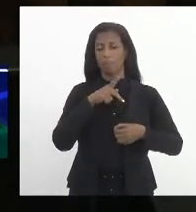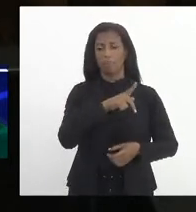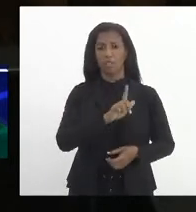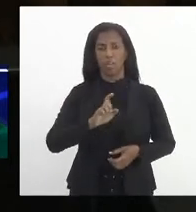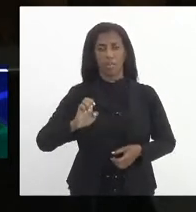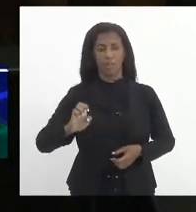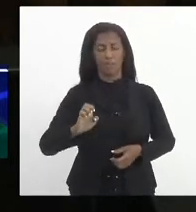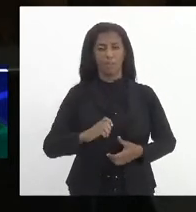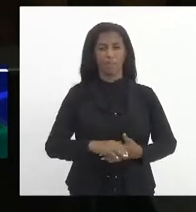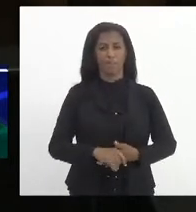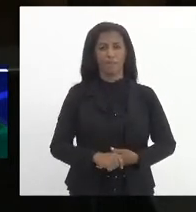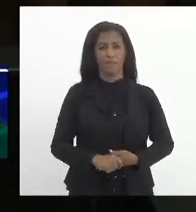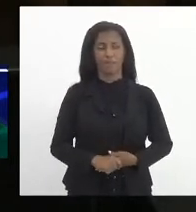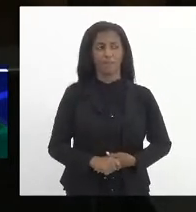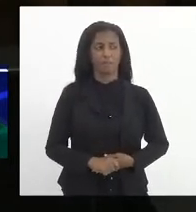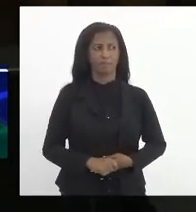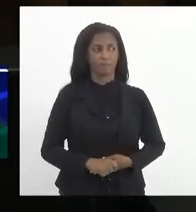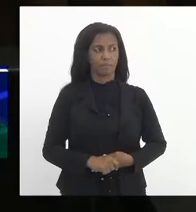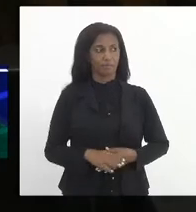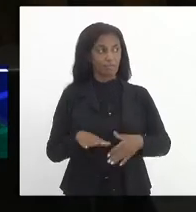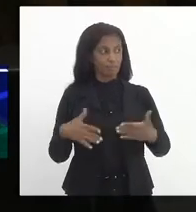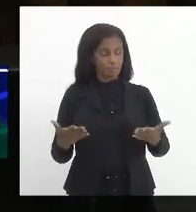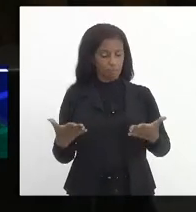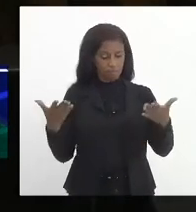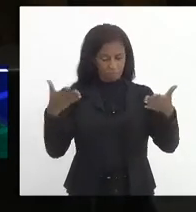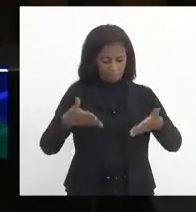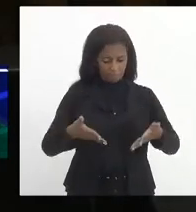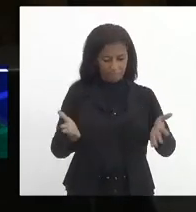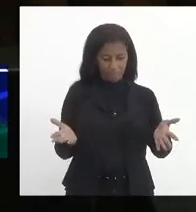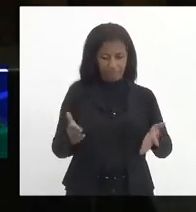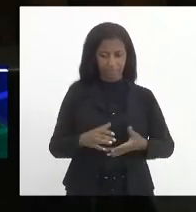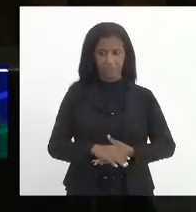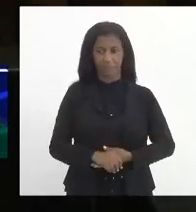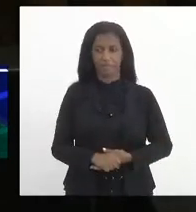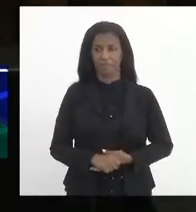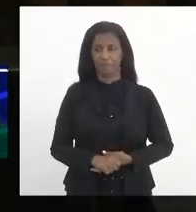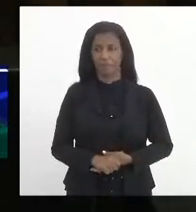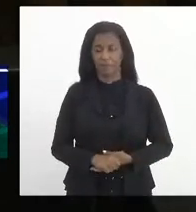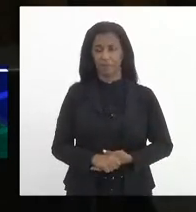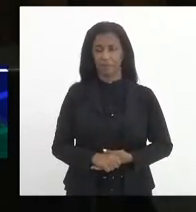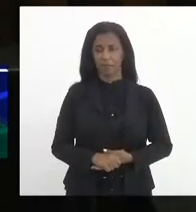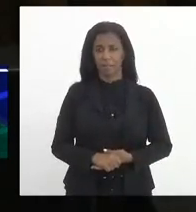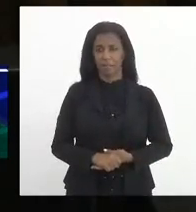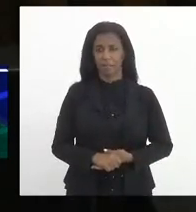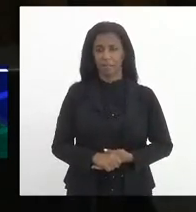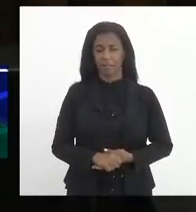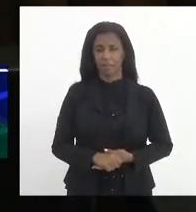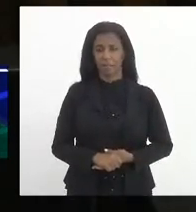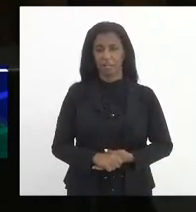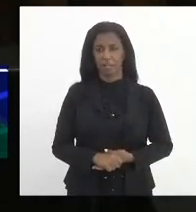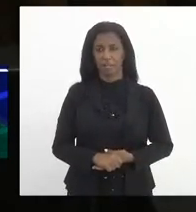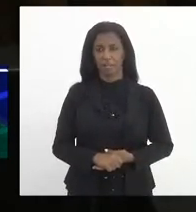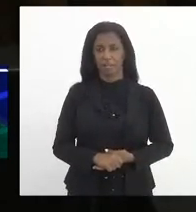República até aí uma notícia